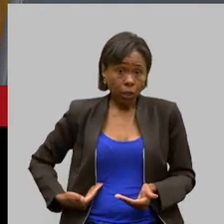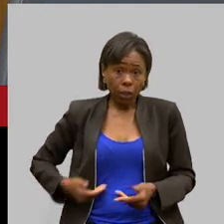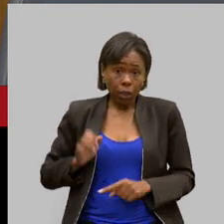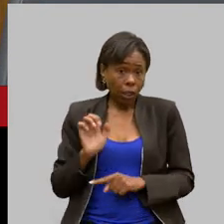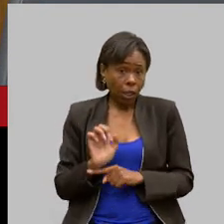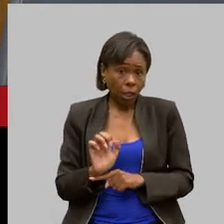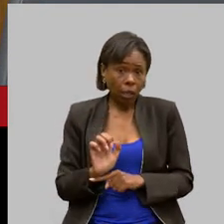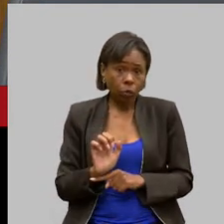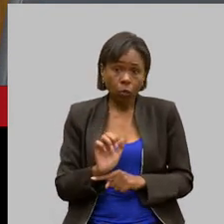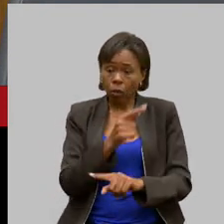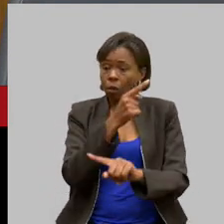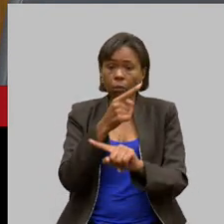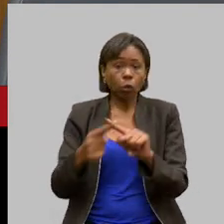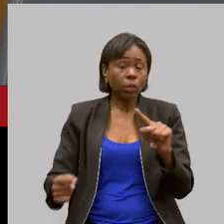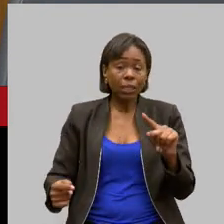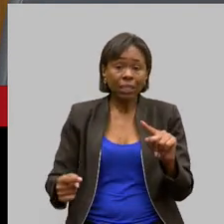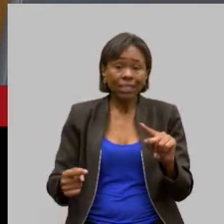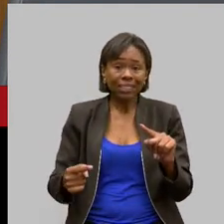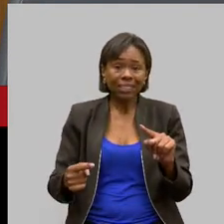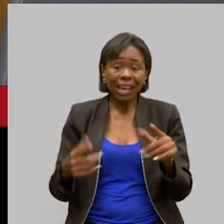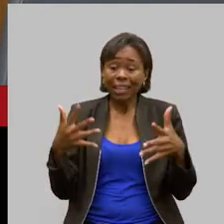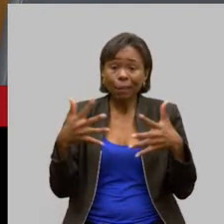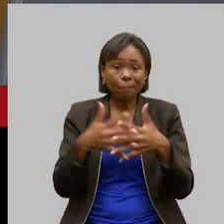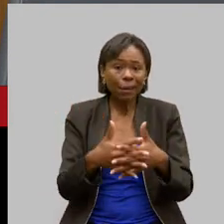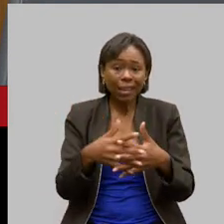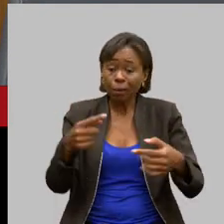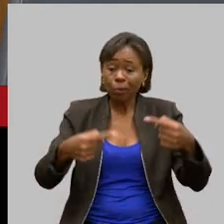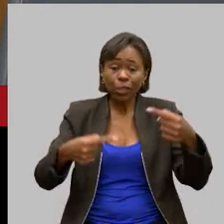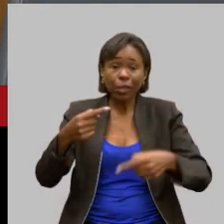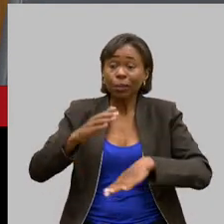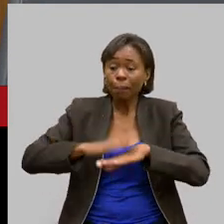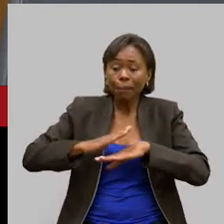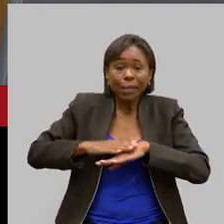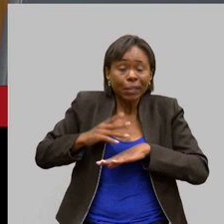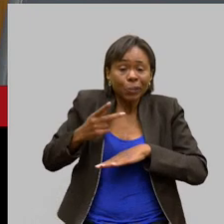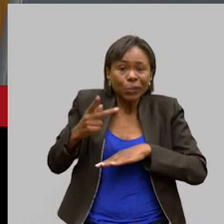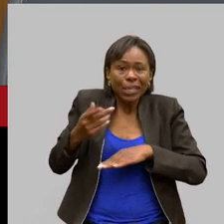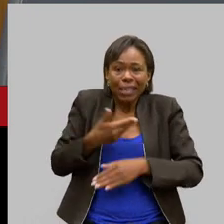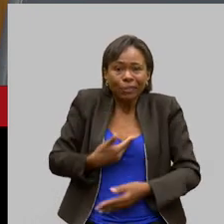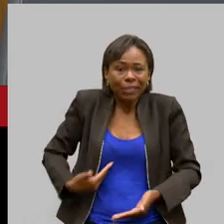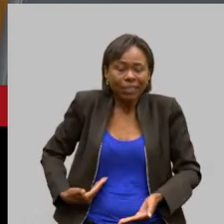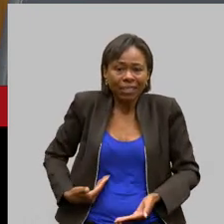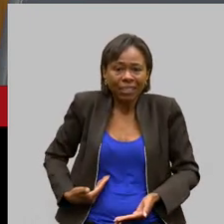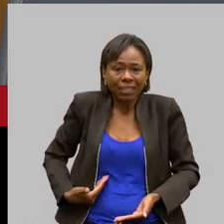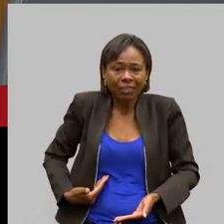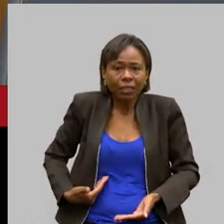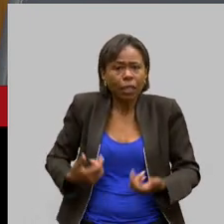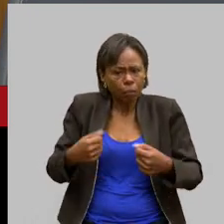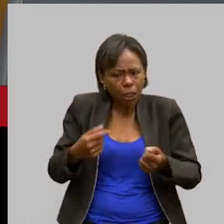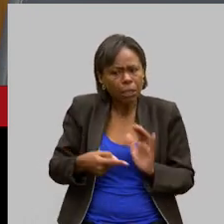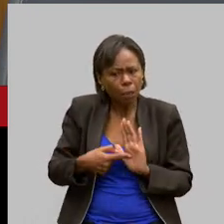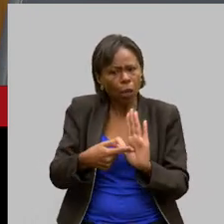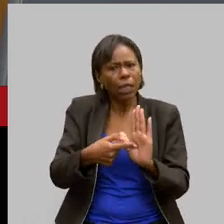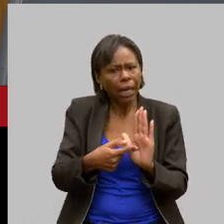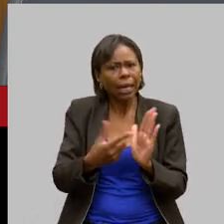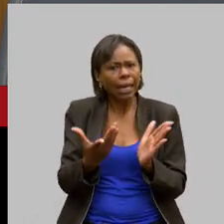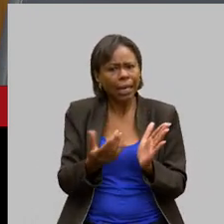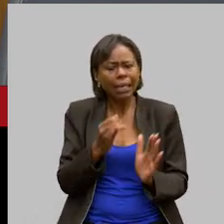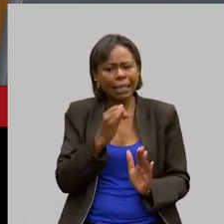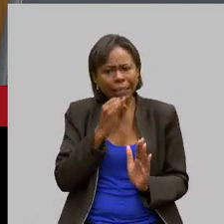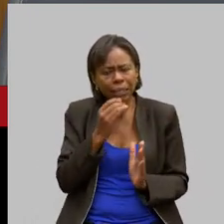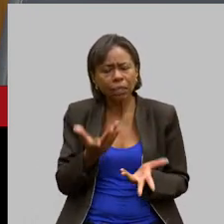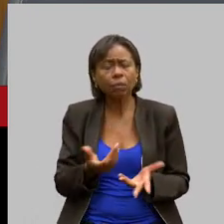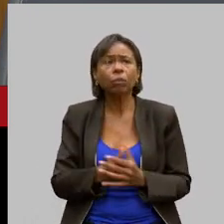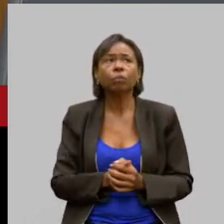deveria estar lamentando porque o estado ele deve ser o indutor e o exemplo pra sociedade Meu filho foi negado numa escola